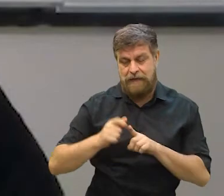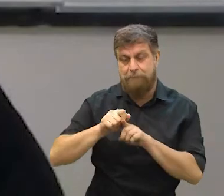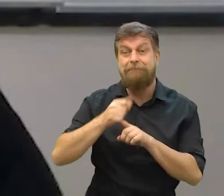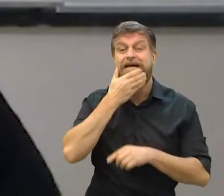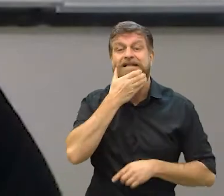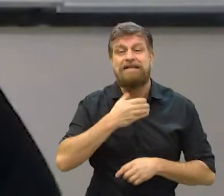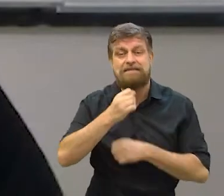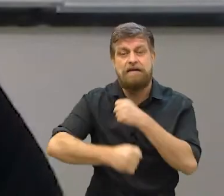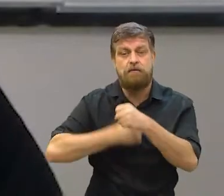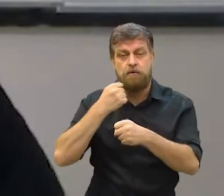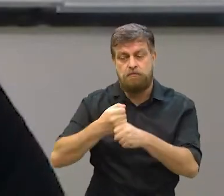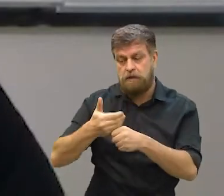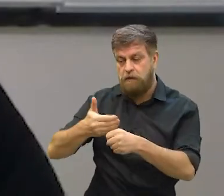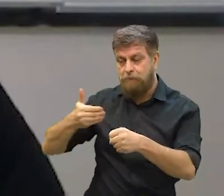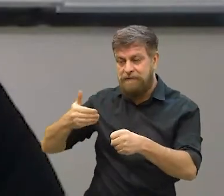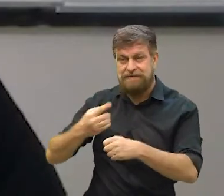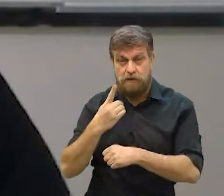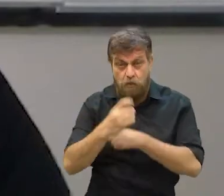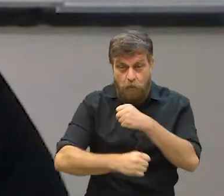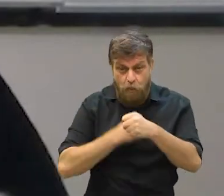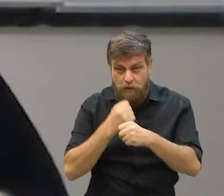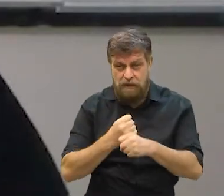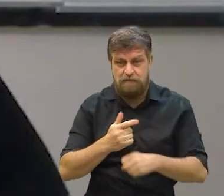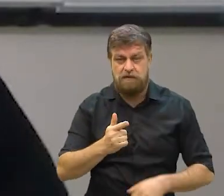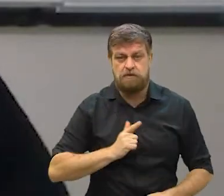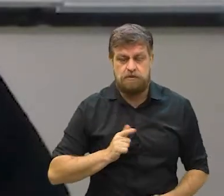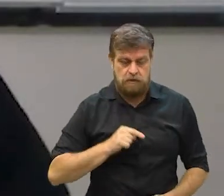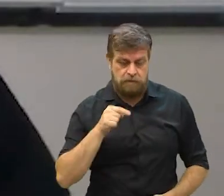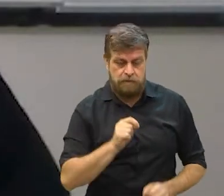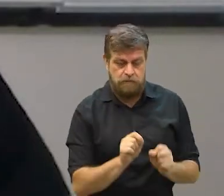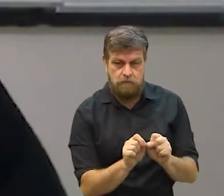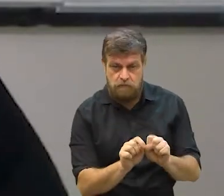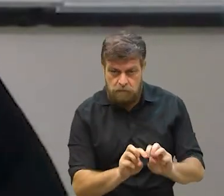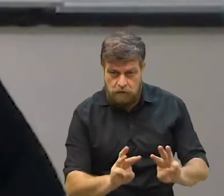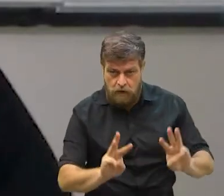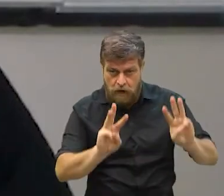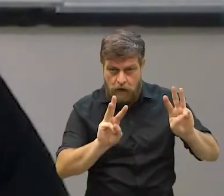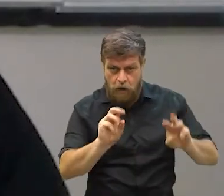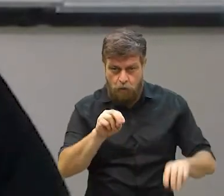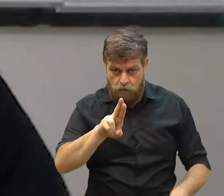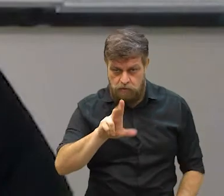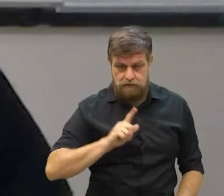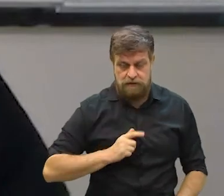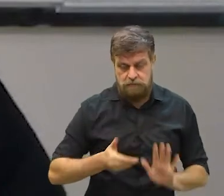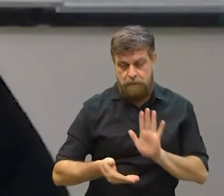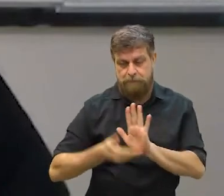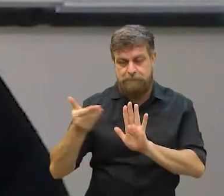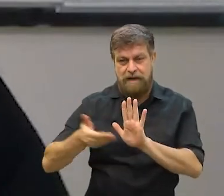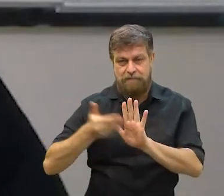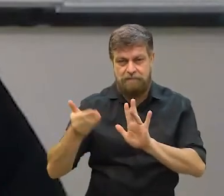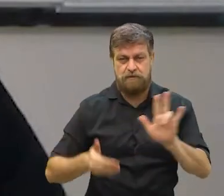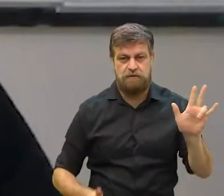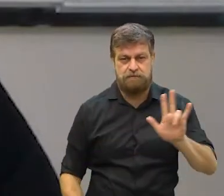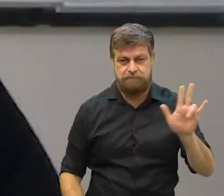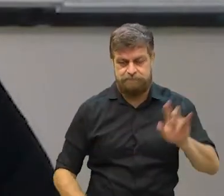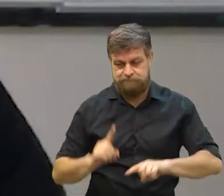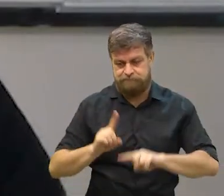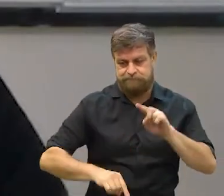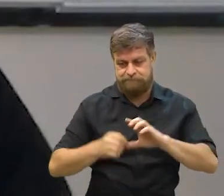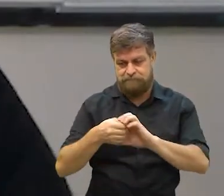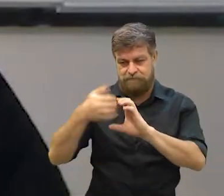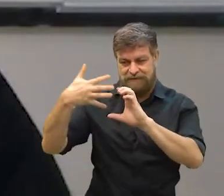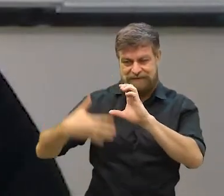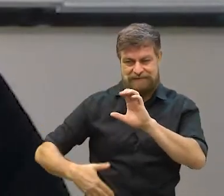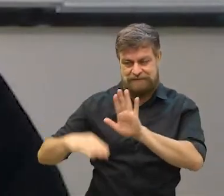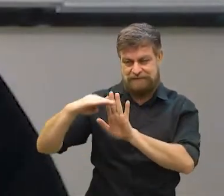dezembro do ano passado, exatamente há um ano, a Organização das Nações Unidas retirou a cannabis da classificação